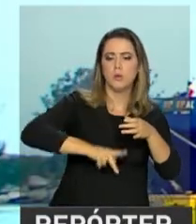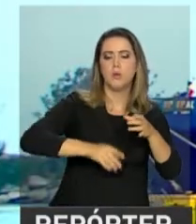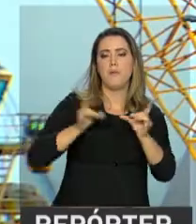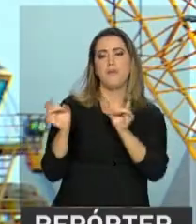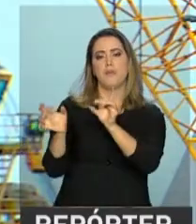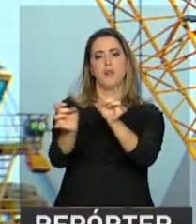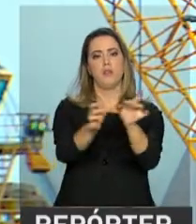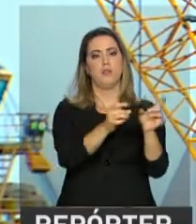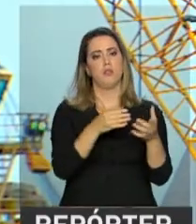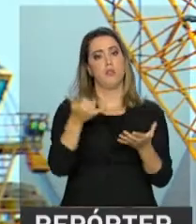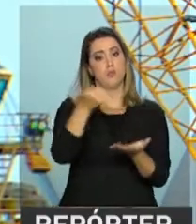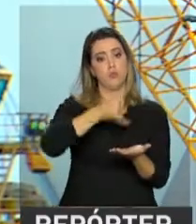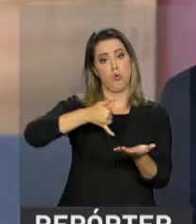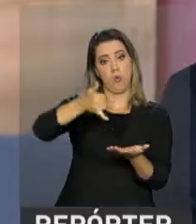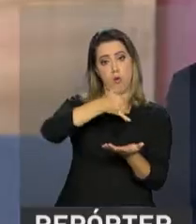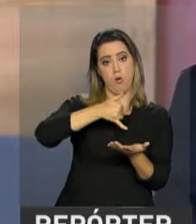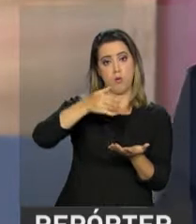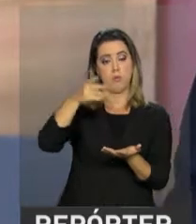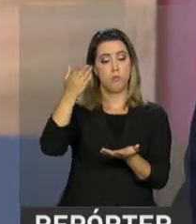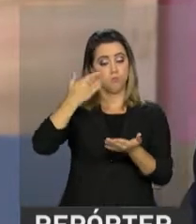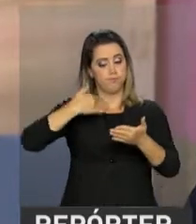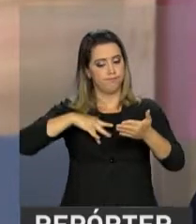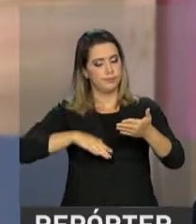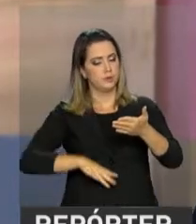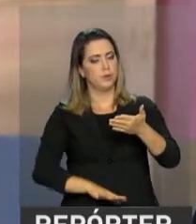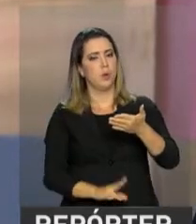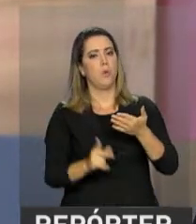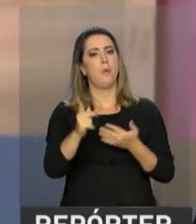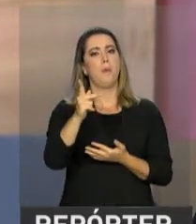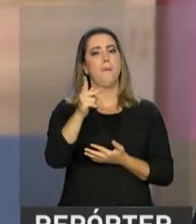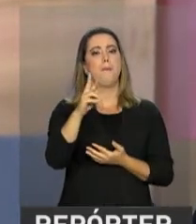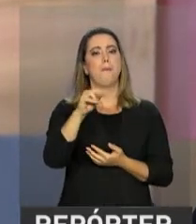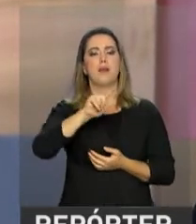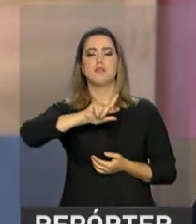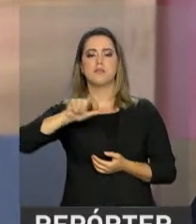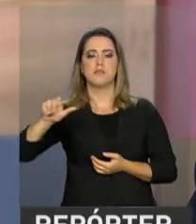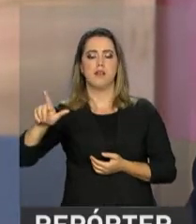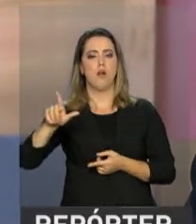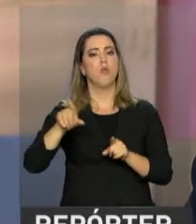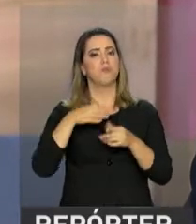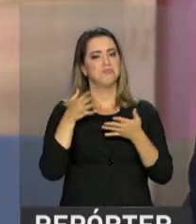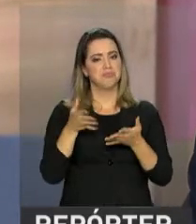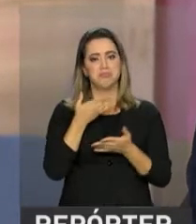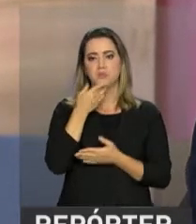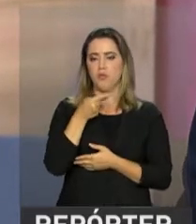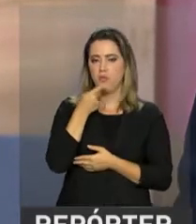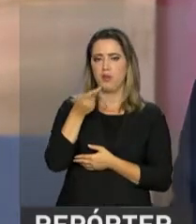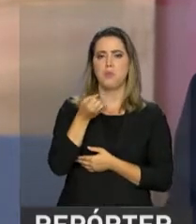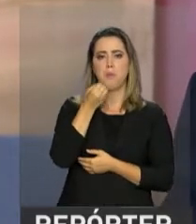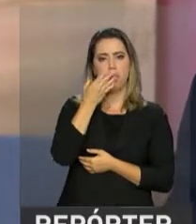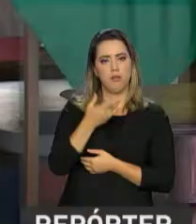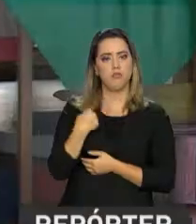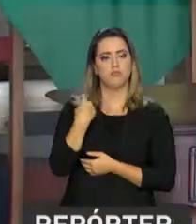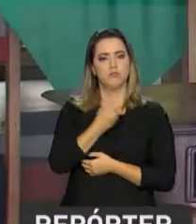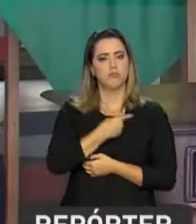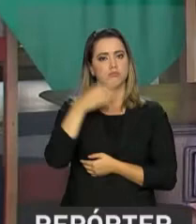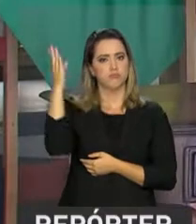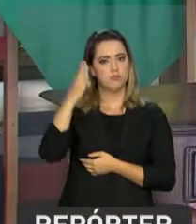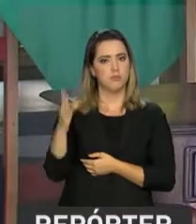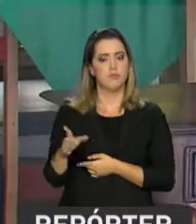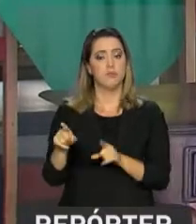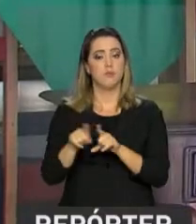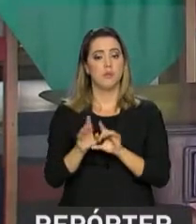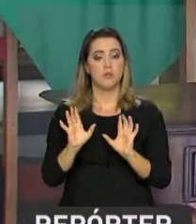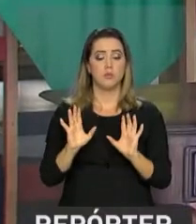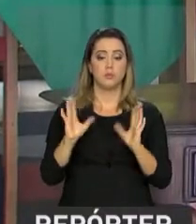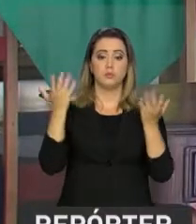para explorar óleo no pré-sal foram elogiados pelo diretor executivo da Agência Internacional de Energia, na cerimônia